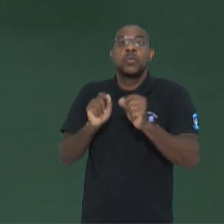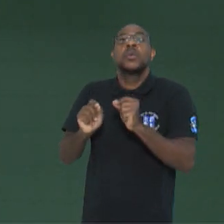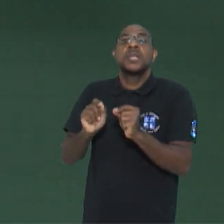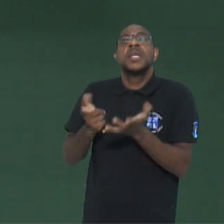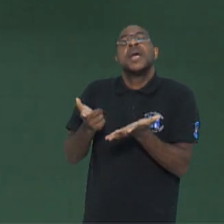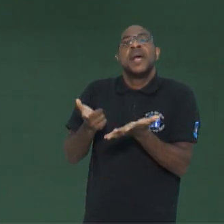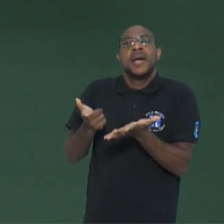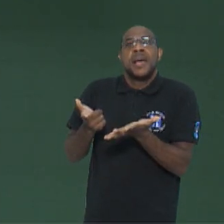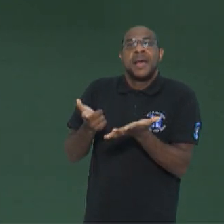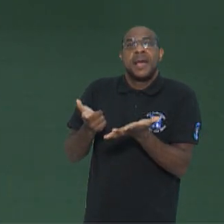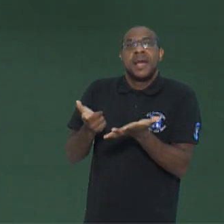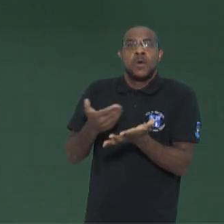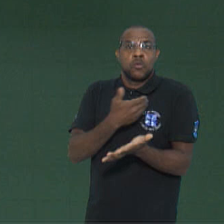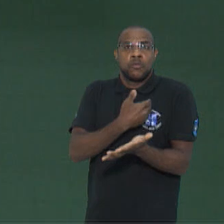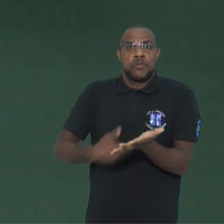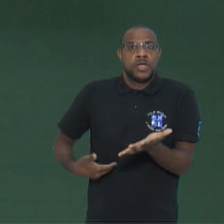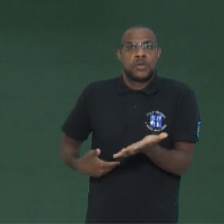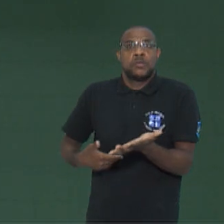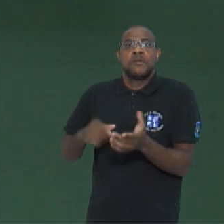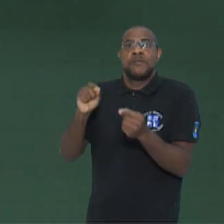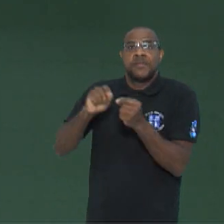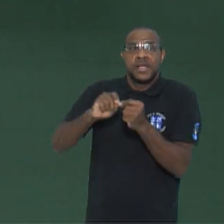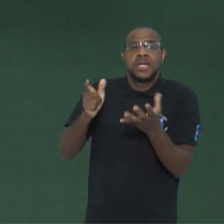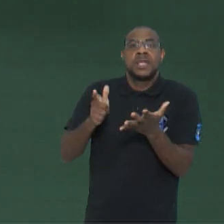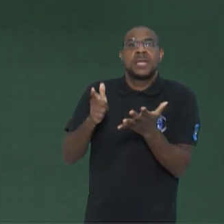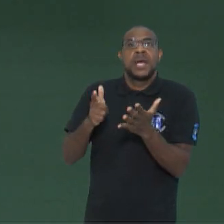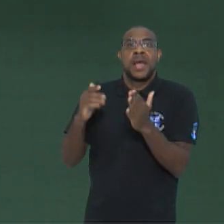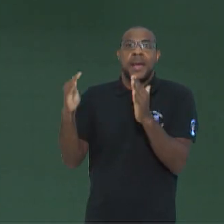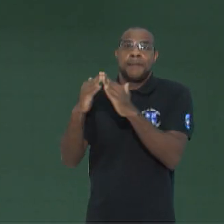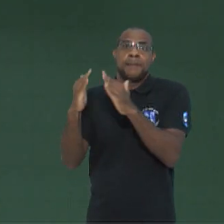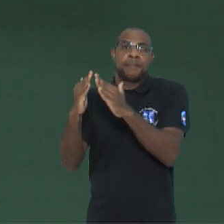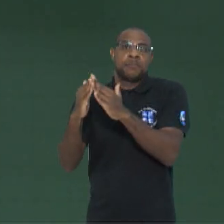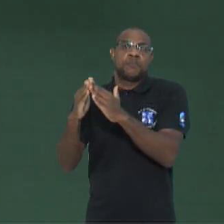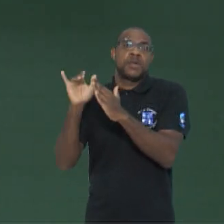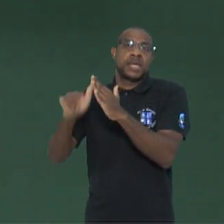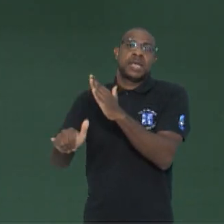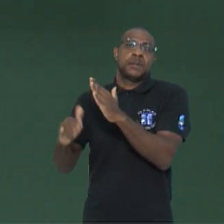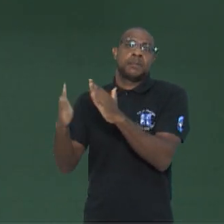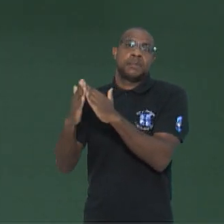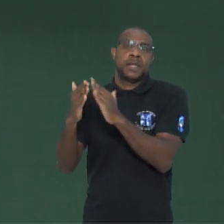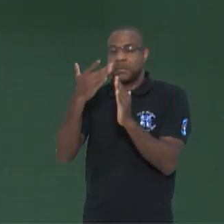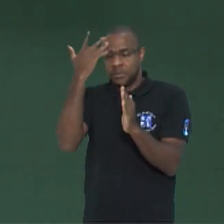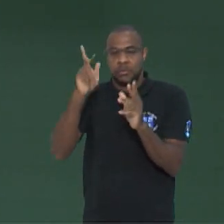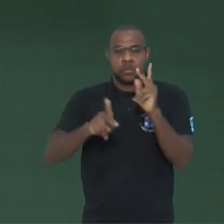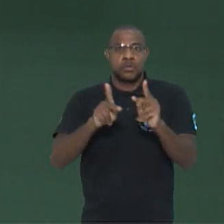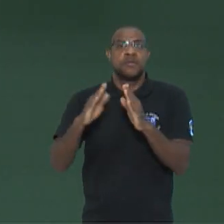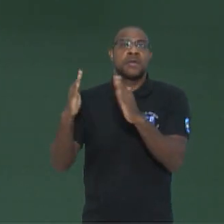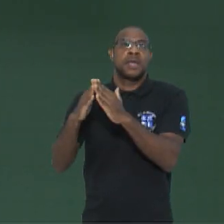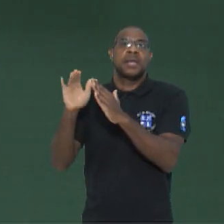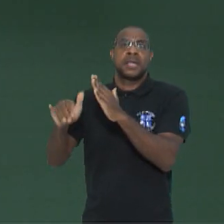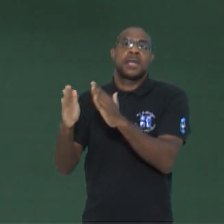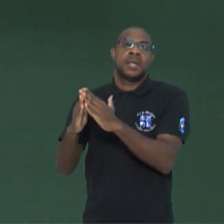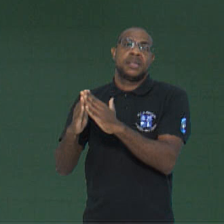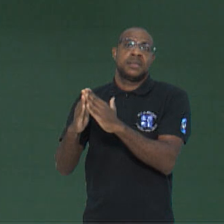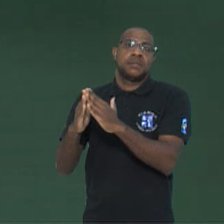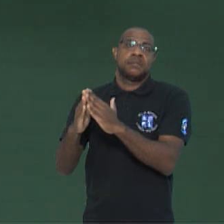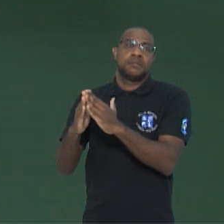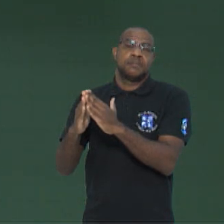com que, né, o governo tivesse que recuar as medidas, então, e tomar essa